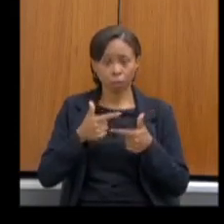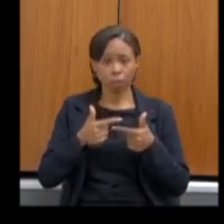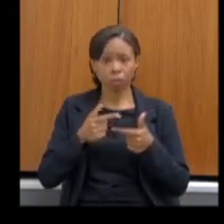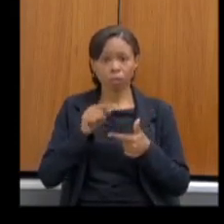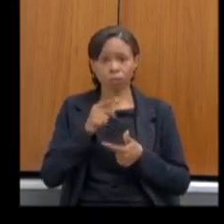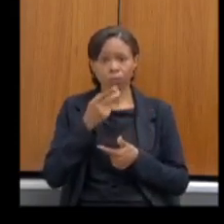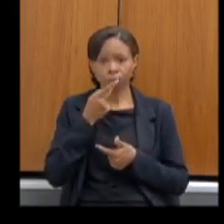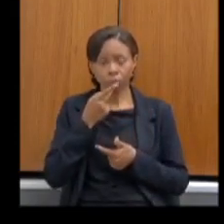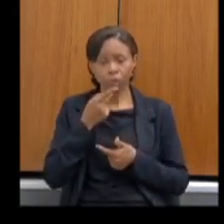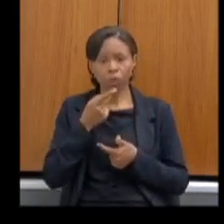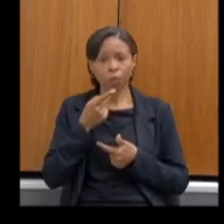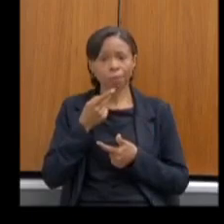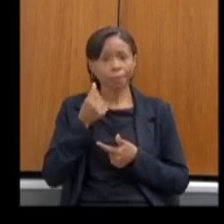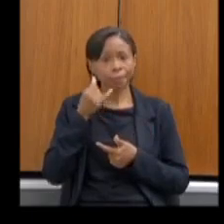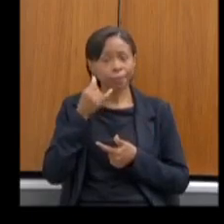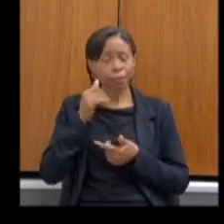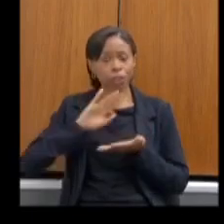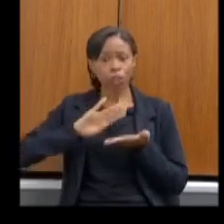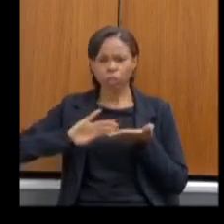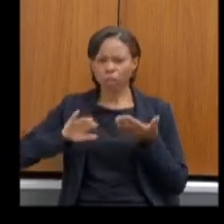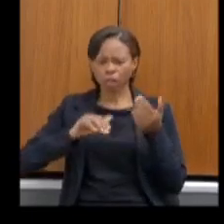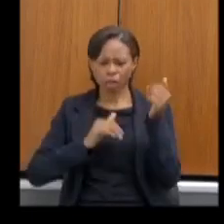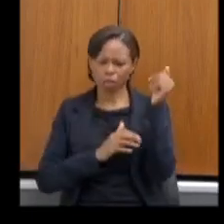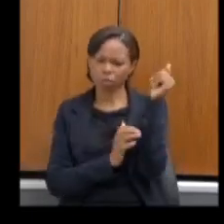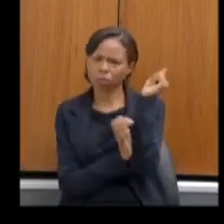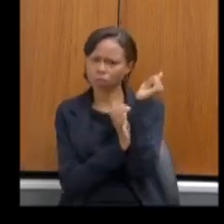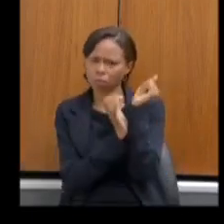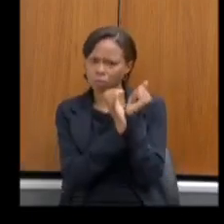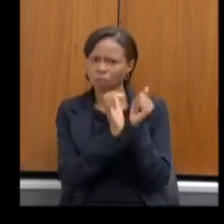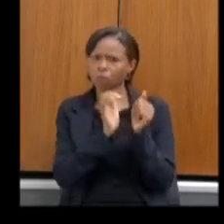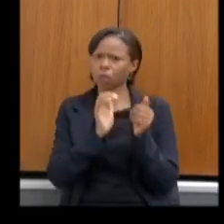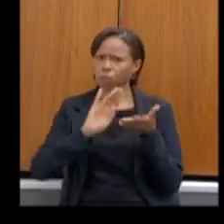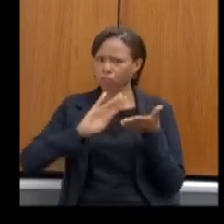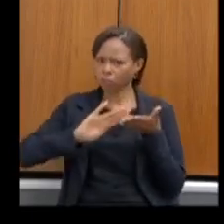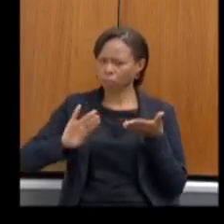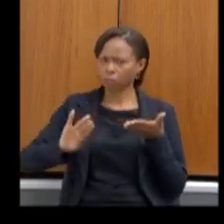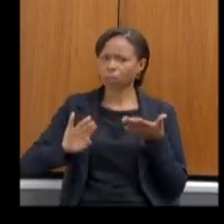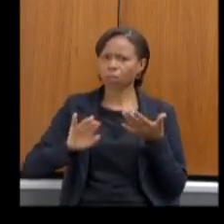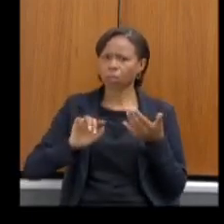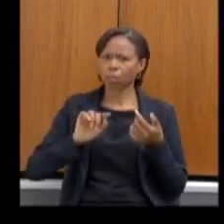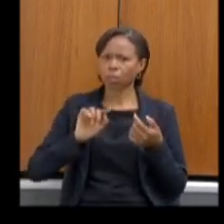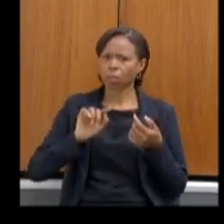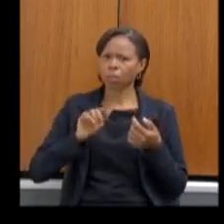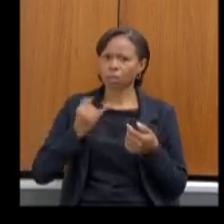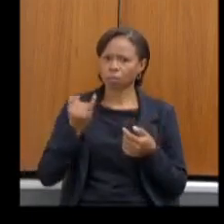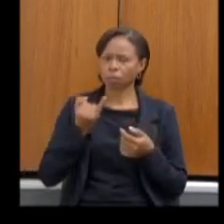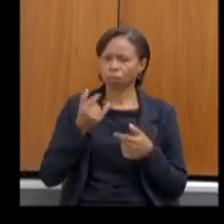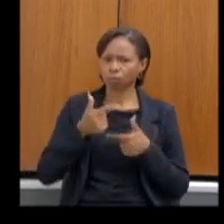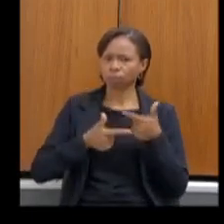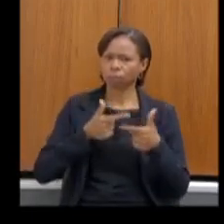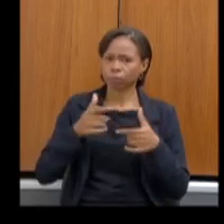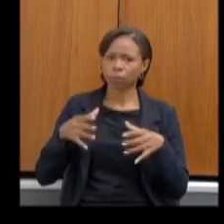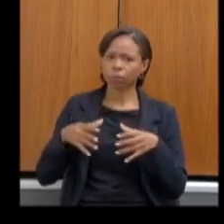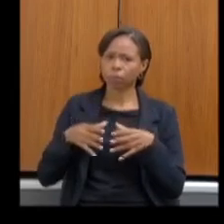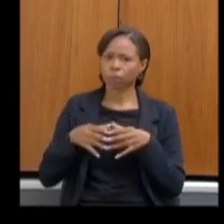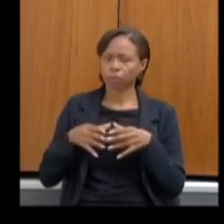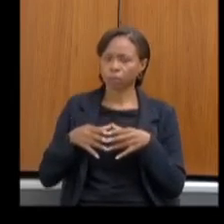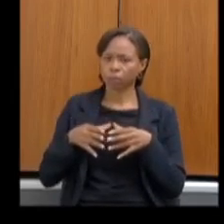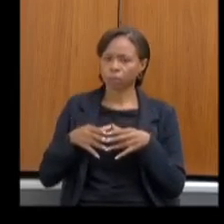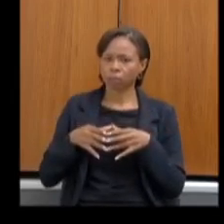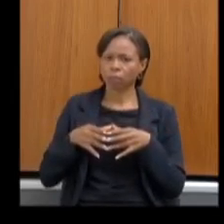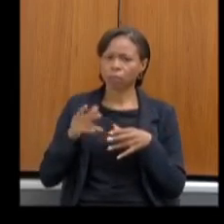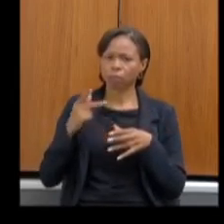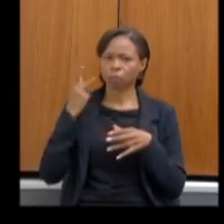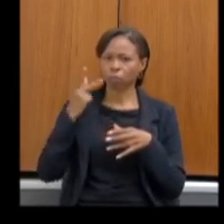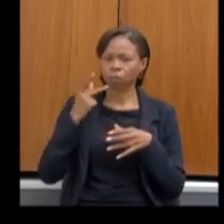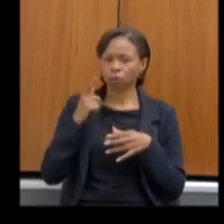A medida foi feito mandamento frente parlamentar liderado pelo Deputado